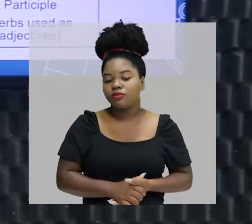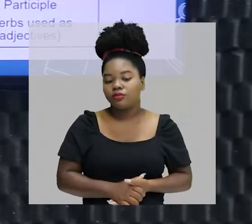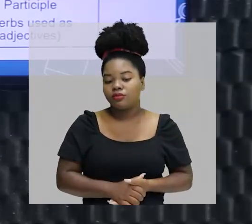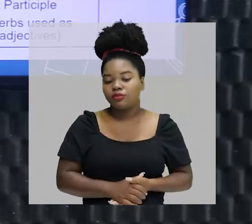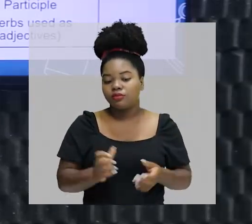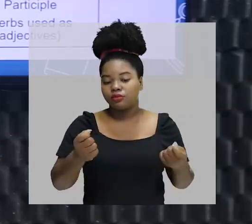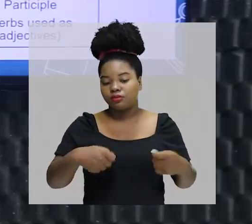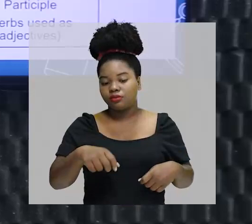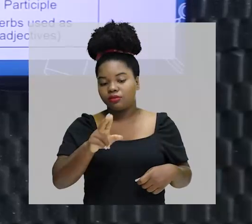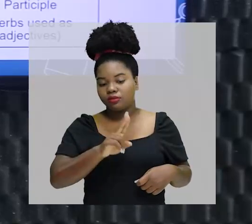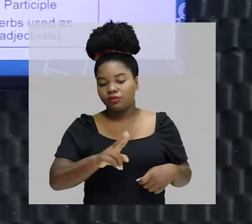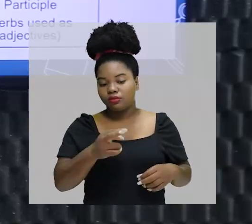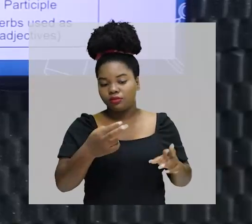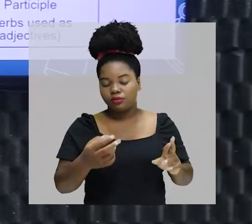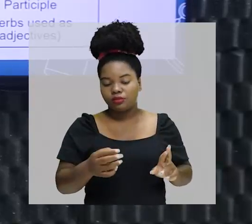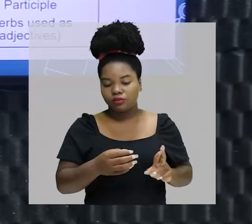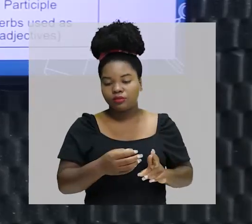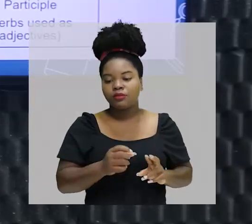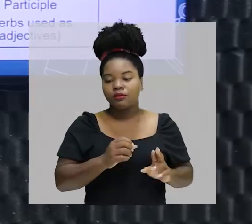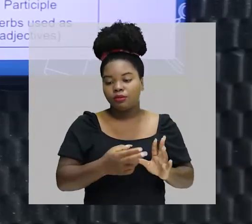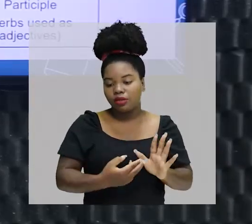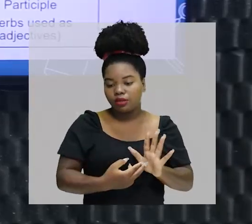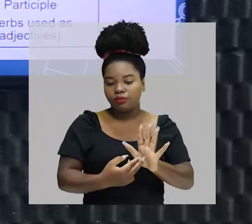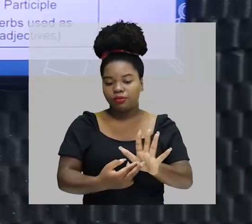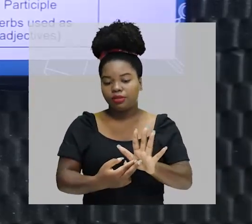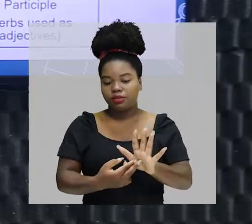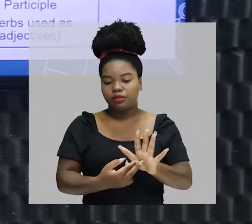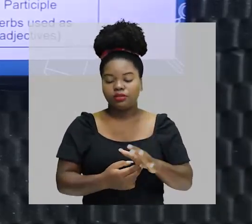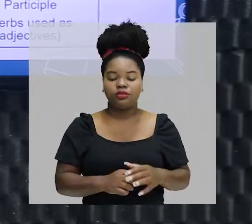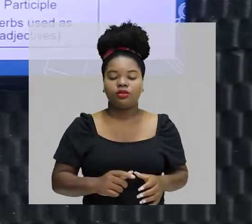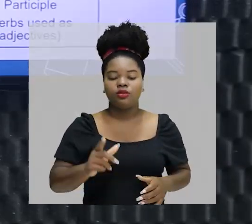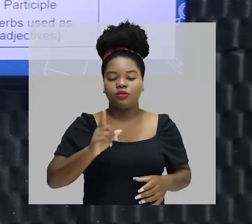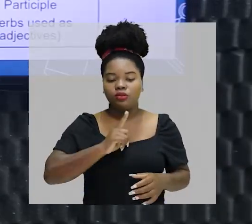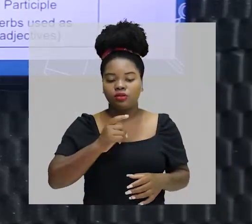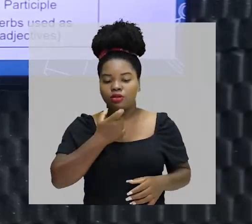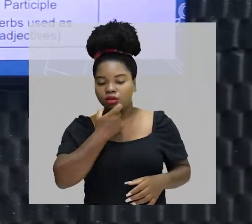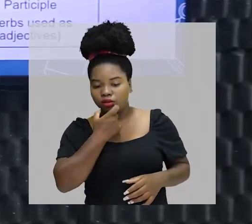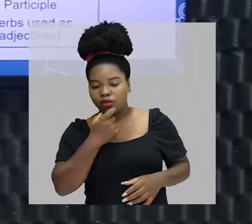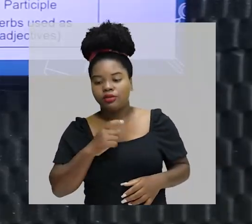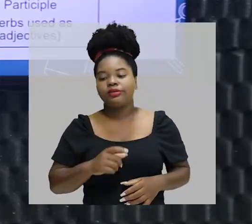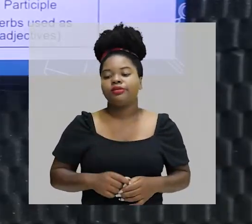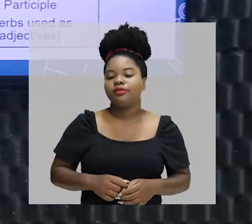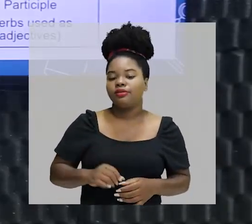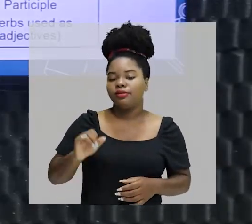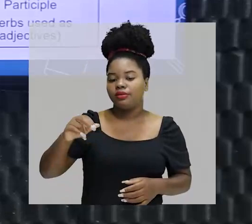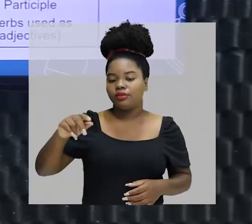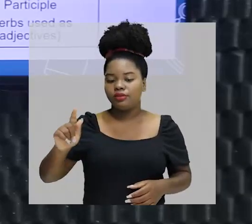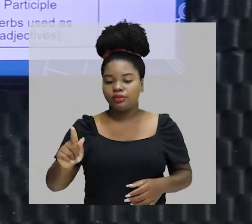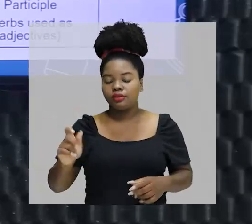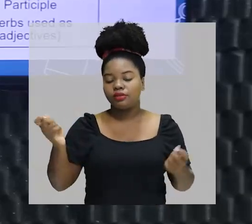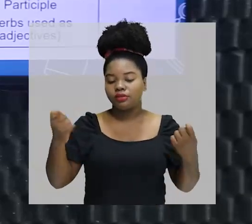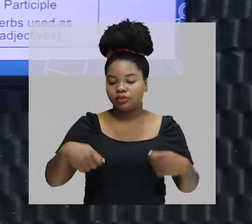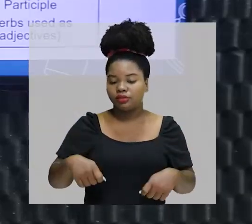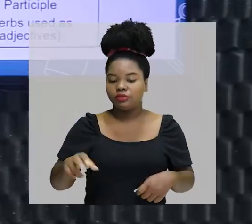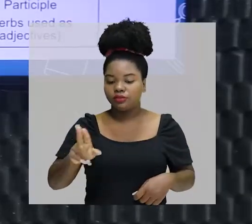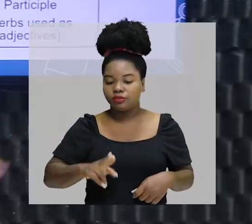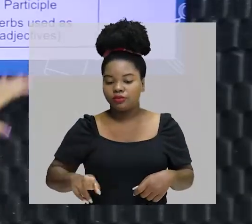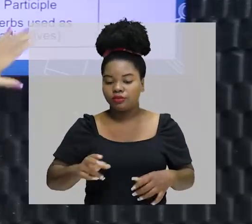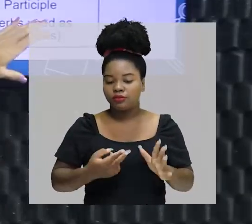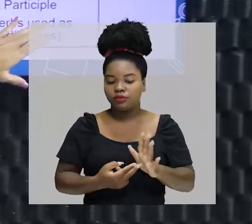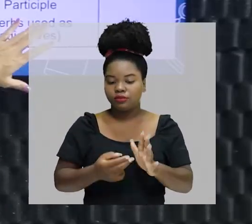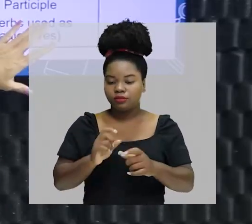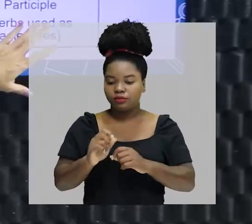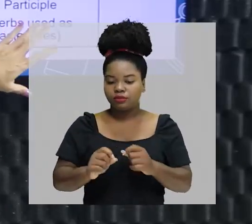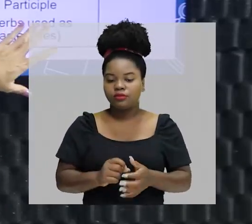pode ser usado para representar o que nós chamamos em inglês de gerúndio E nós podemos utilizá-lo para